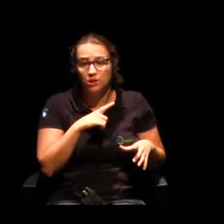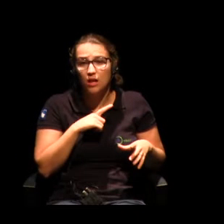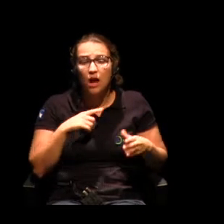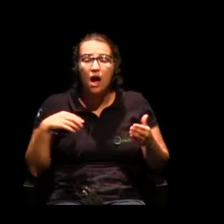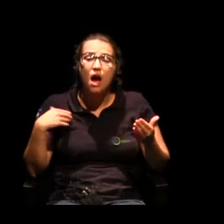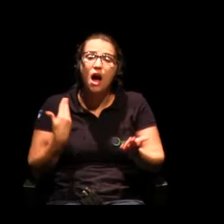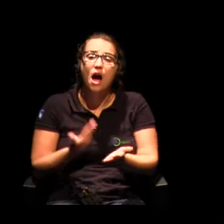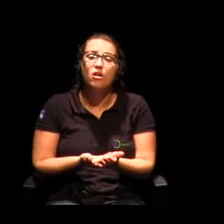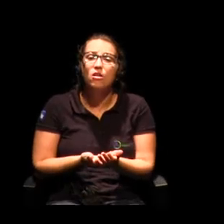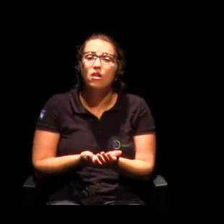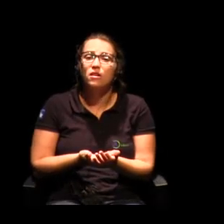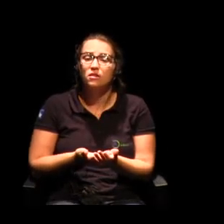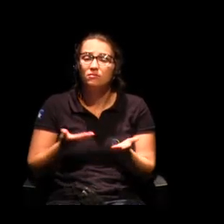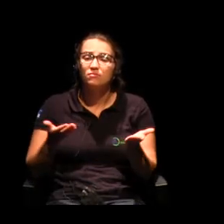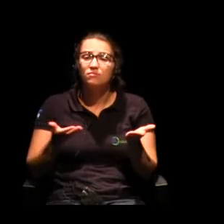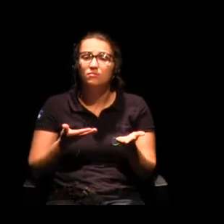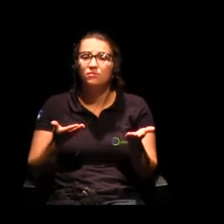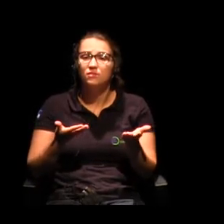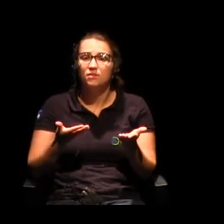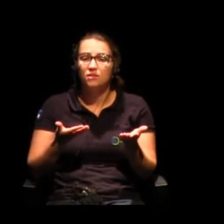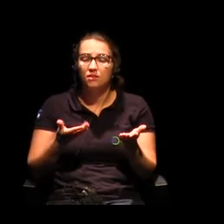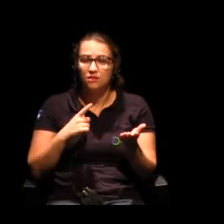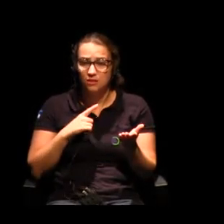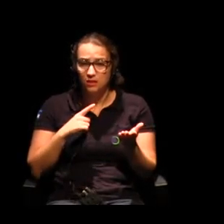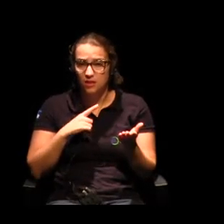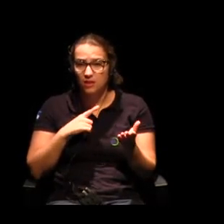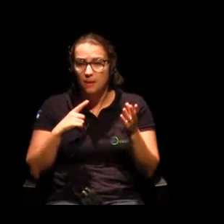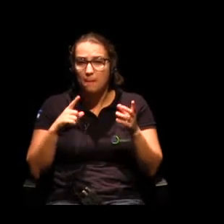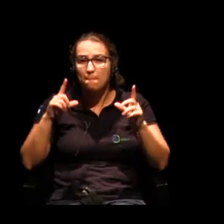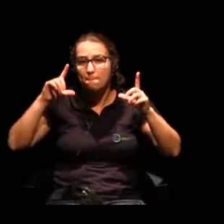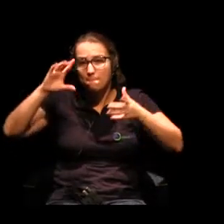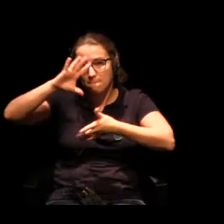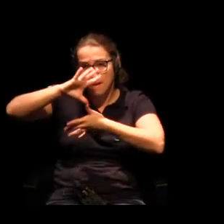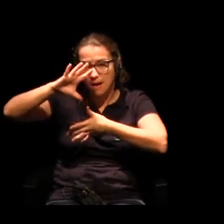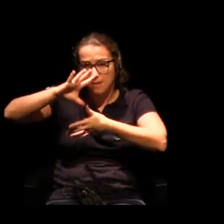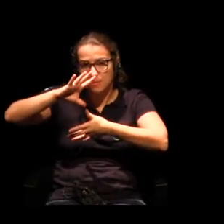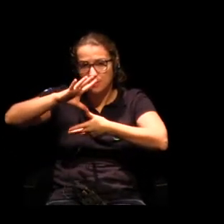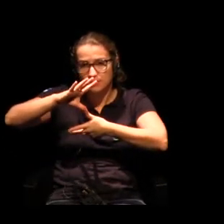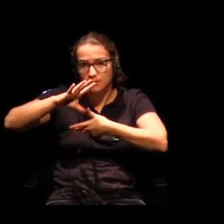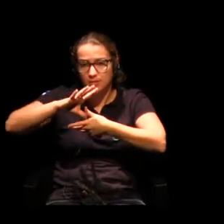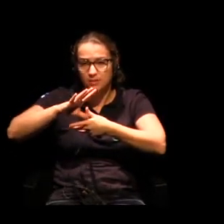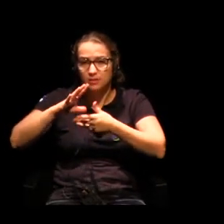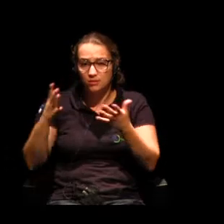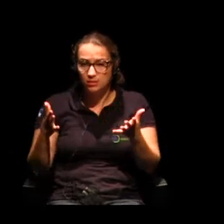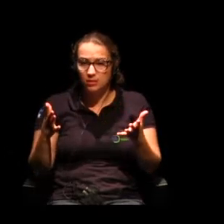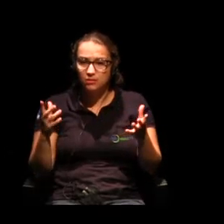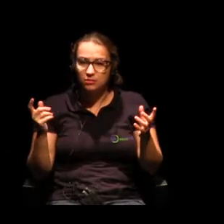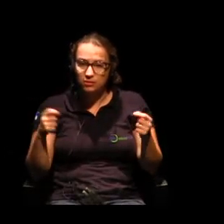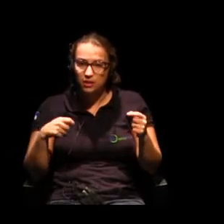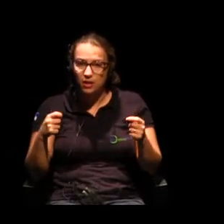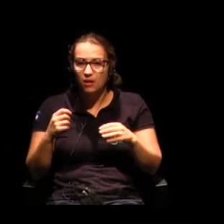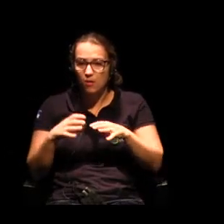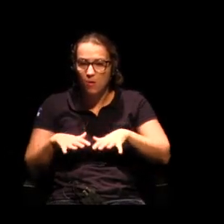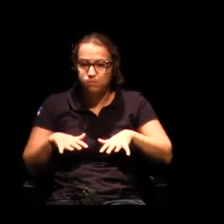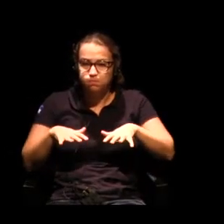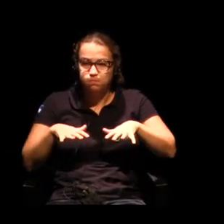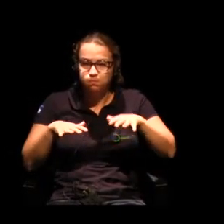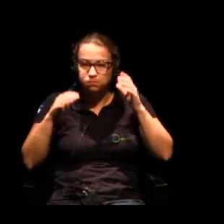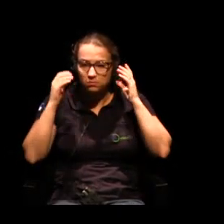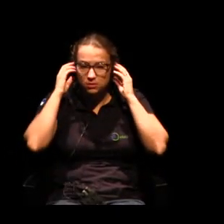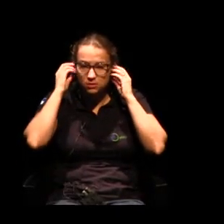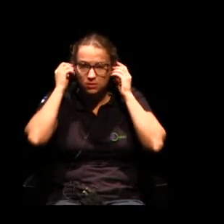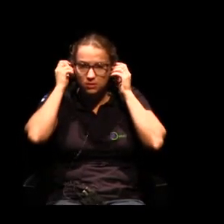alagadiços, lugares alagados. Se observarmos o vale, esse é um mapa